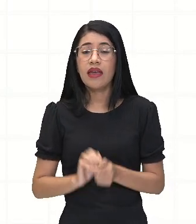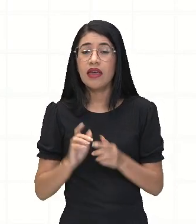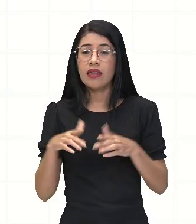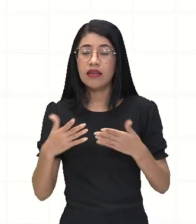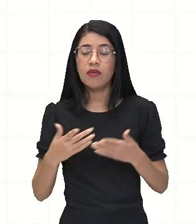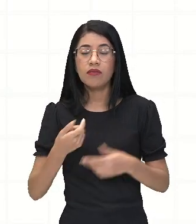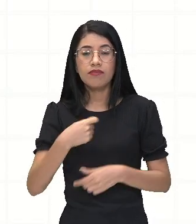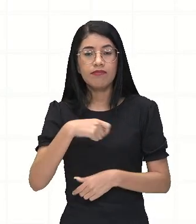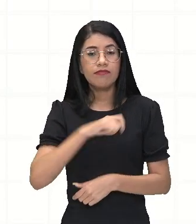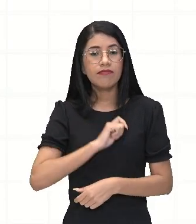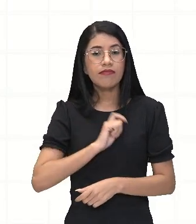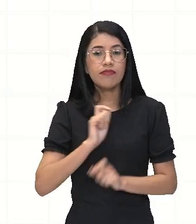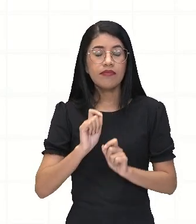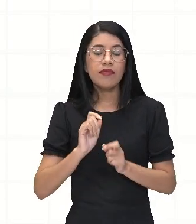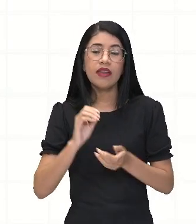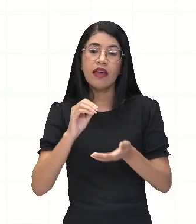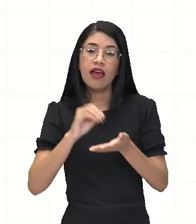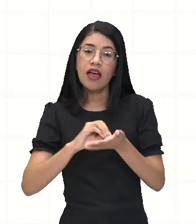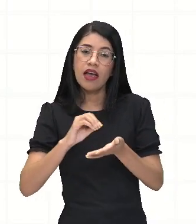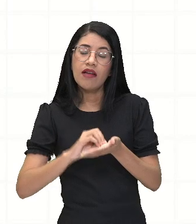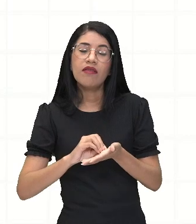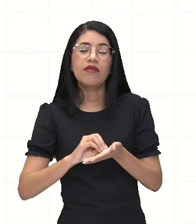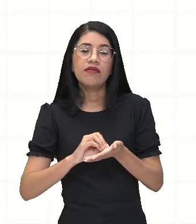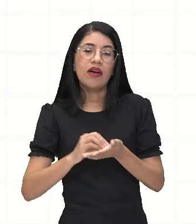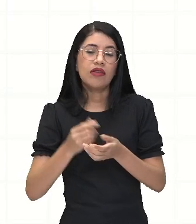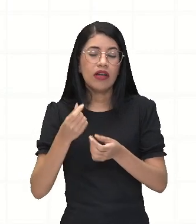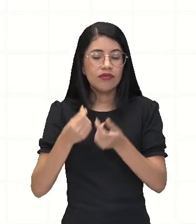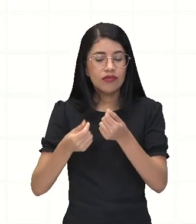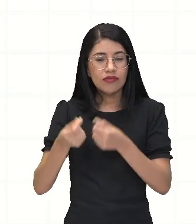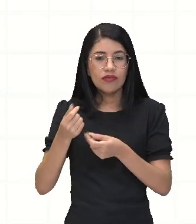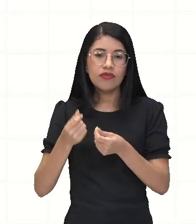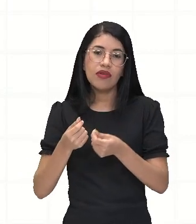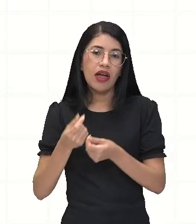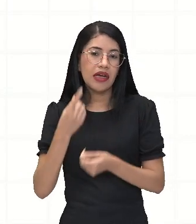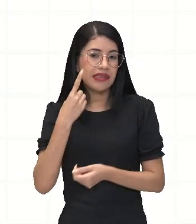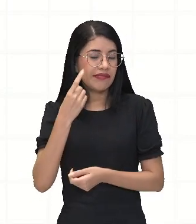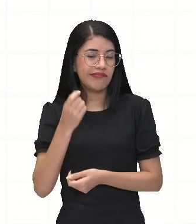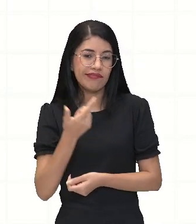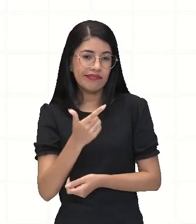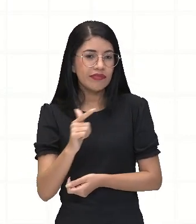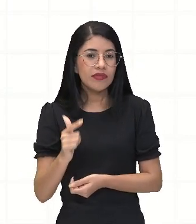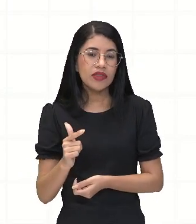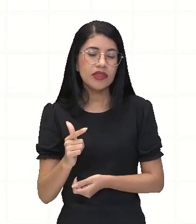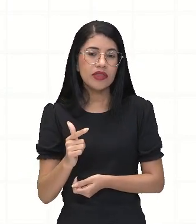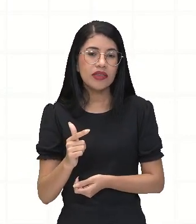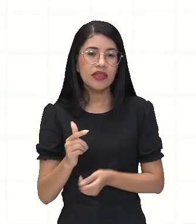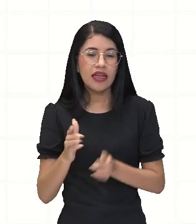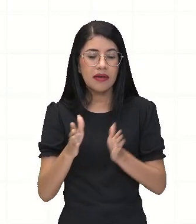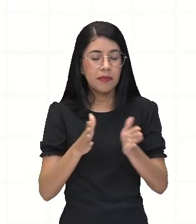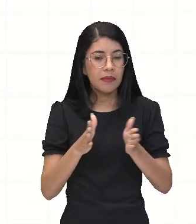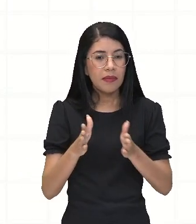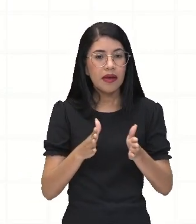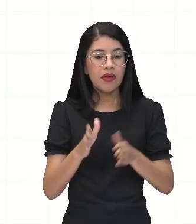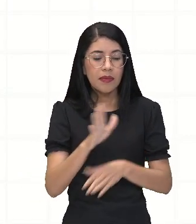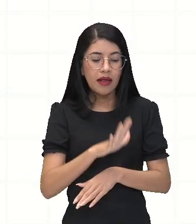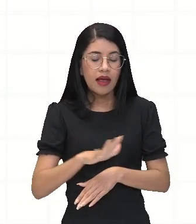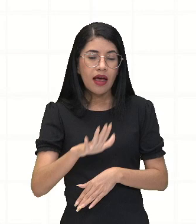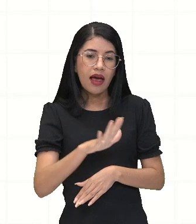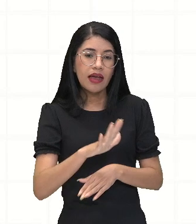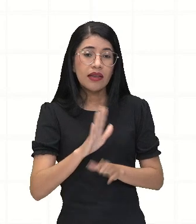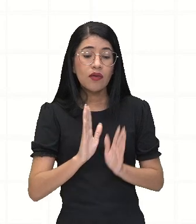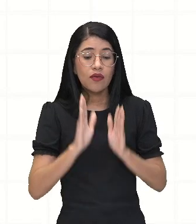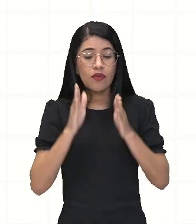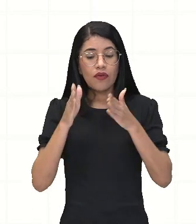Espanha, essa falta de recurso imediato vai fazer com que ela perca o interesse momentâneo sobre essa região. Então, ela vai se